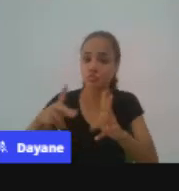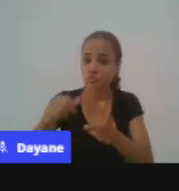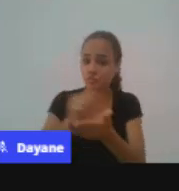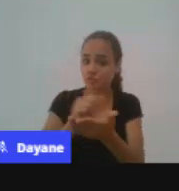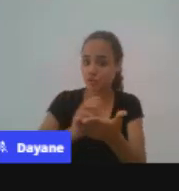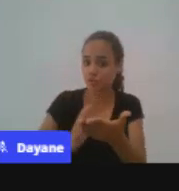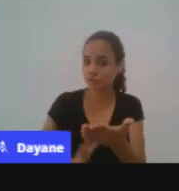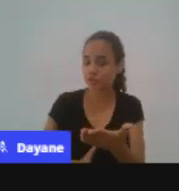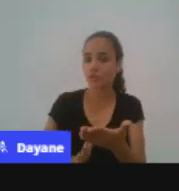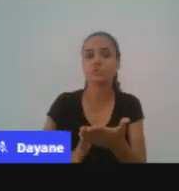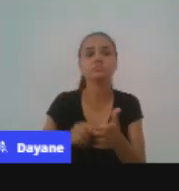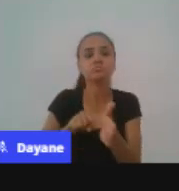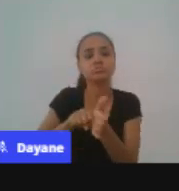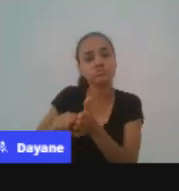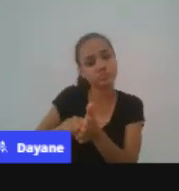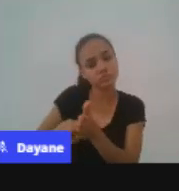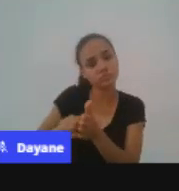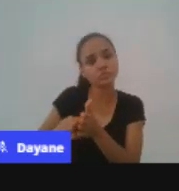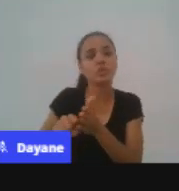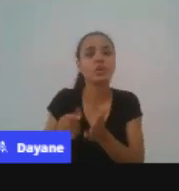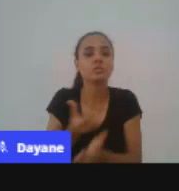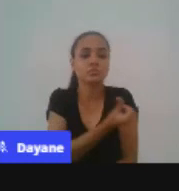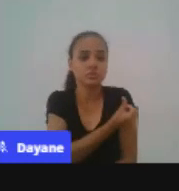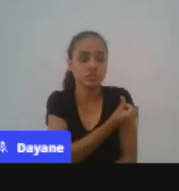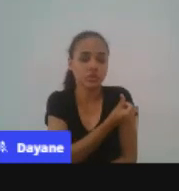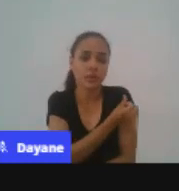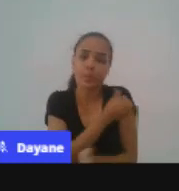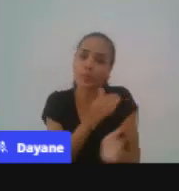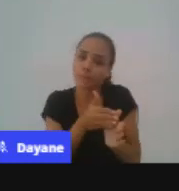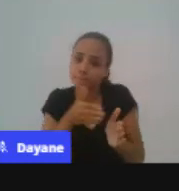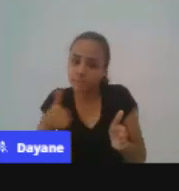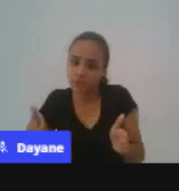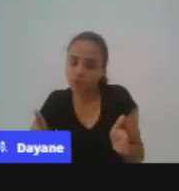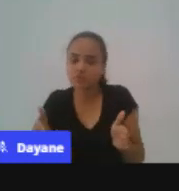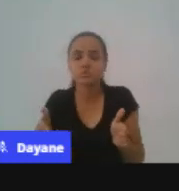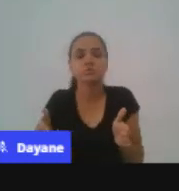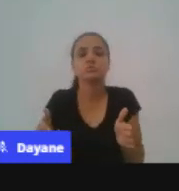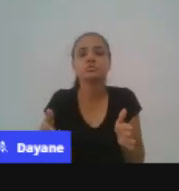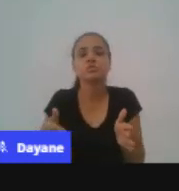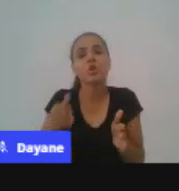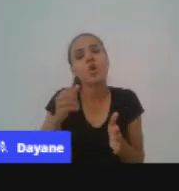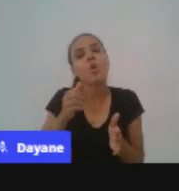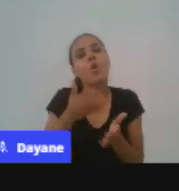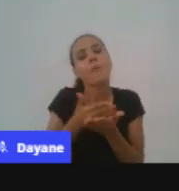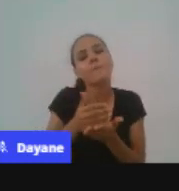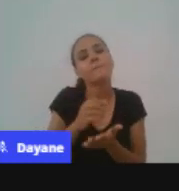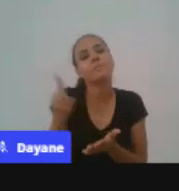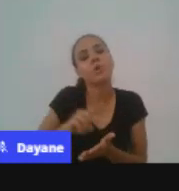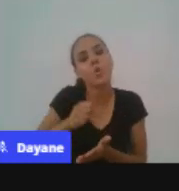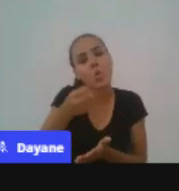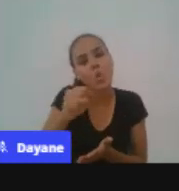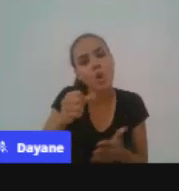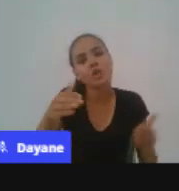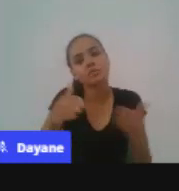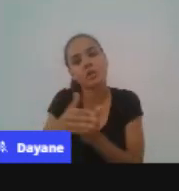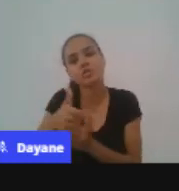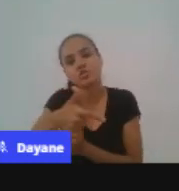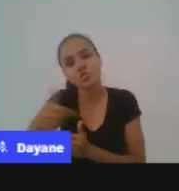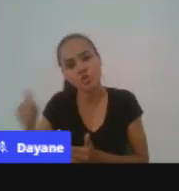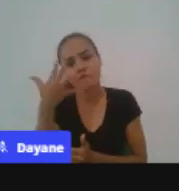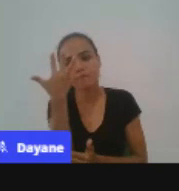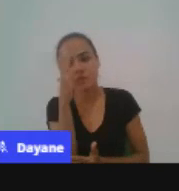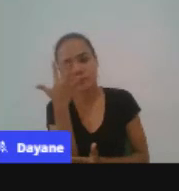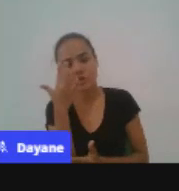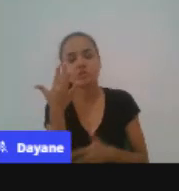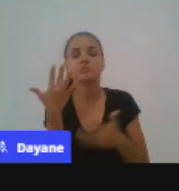do sexto ano, e o período de aplicação vai ser do dia 8 a dia 12 de fevereiro. As recomendações, as instruções dessa